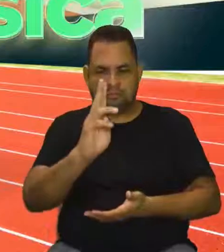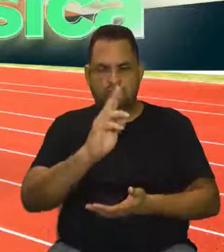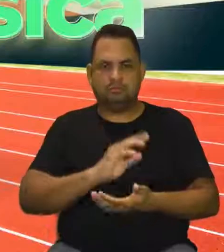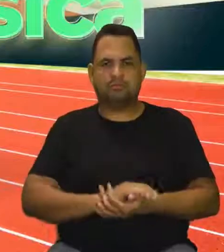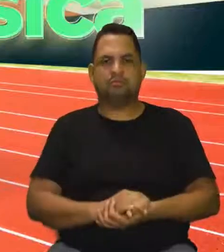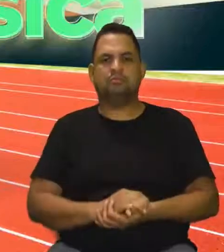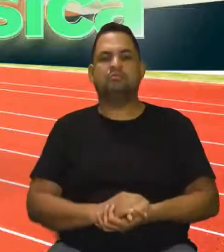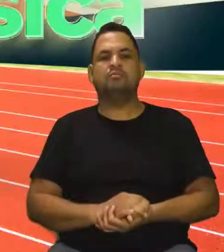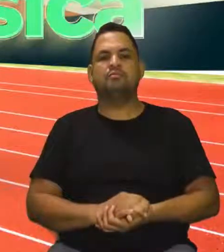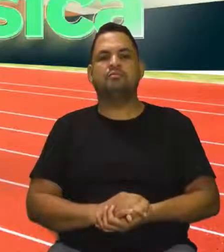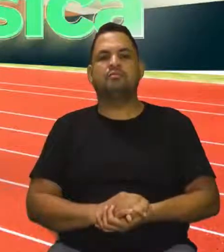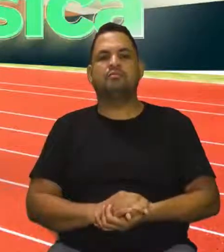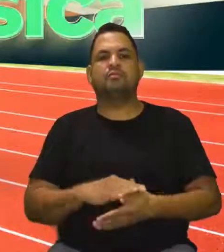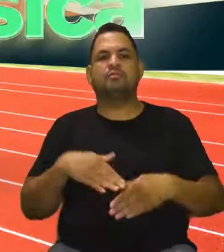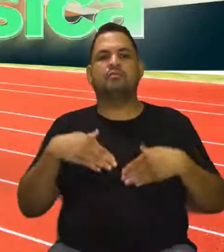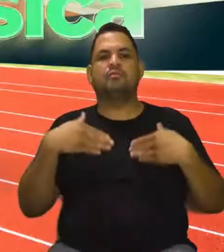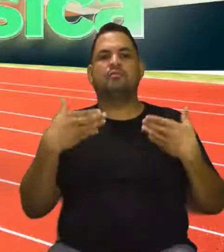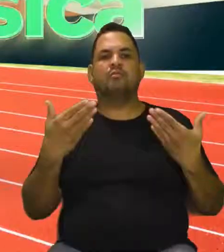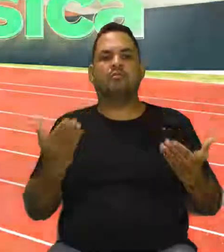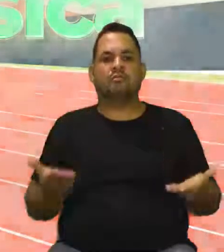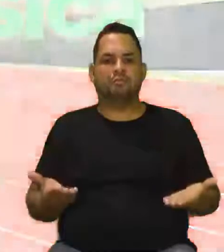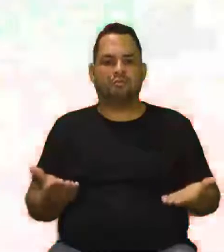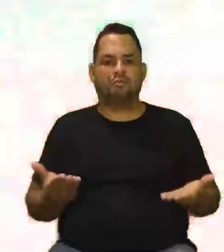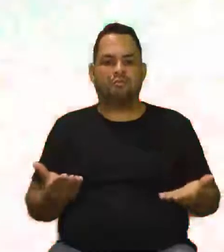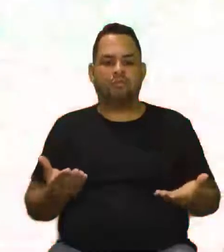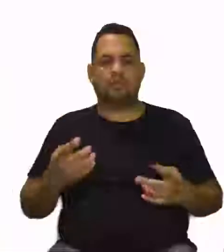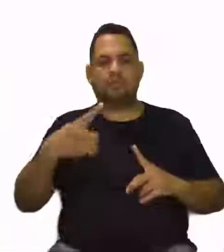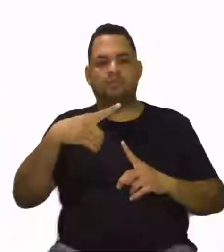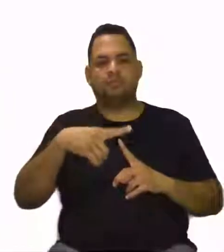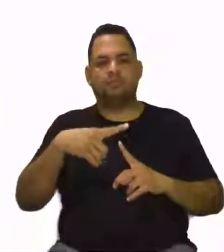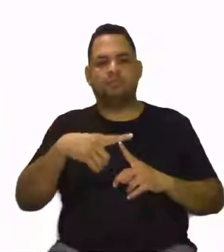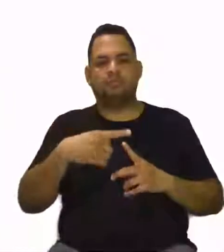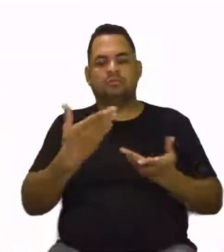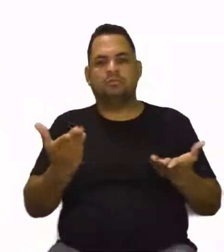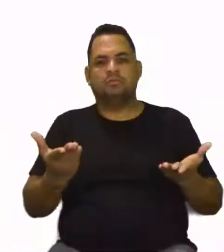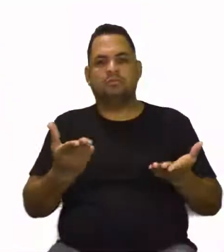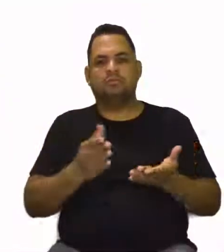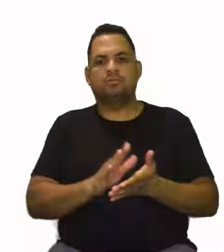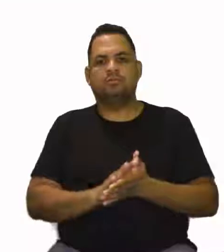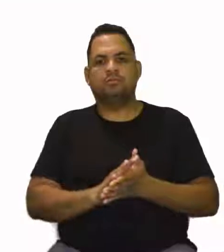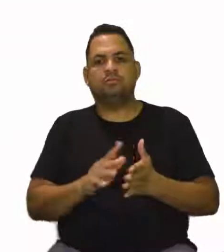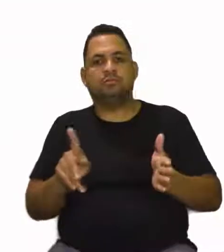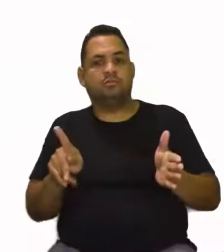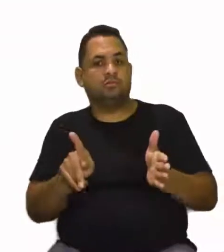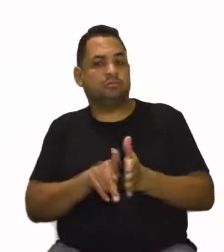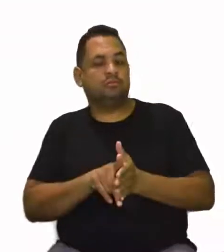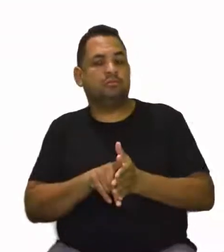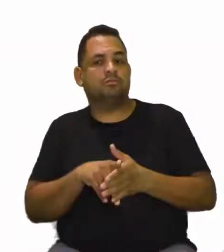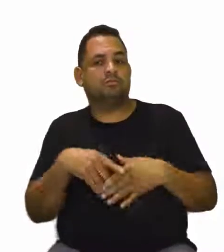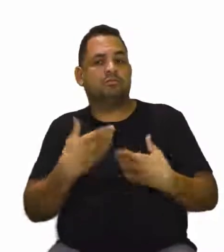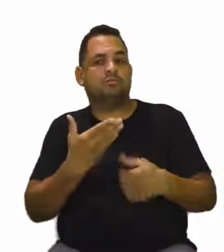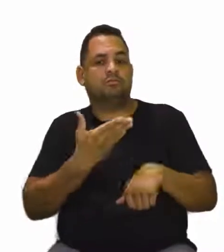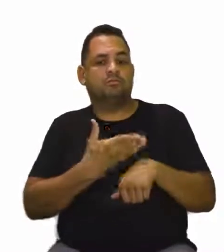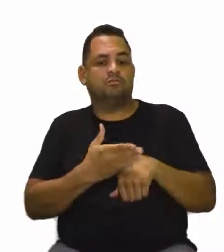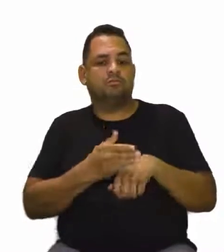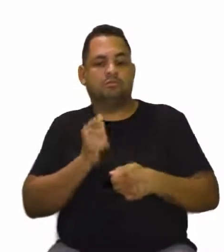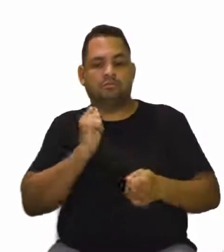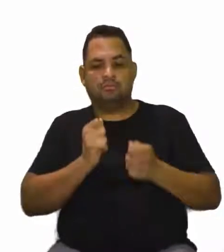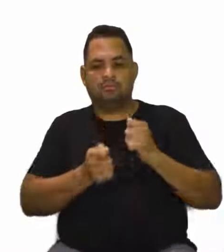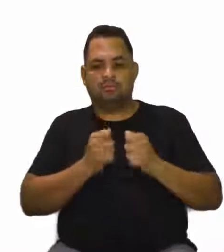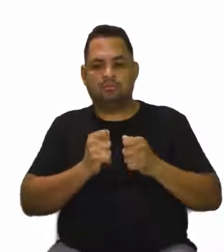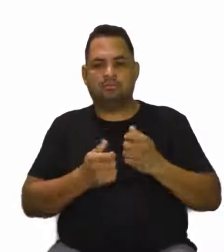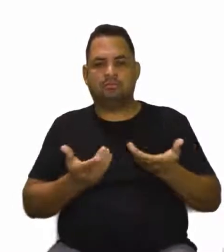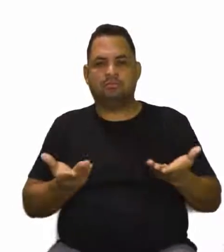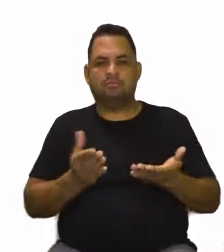aí. Então, quais que seriam nesses tipos aí, essas especificidades do treinamento